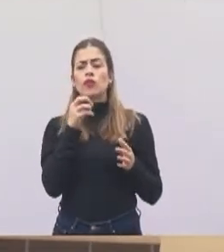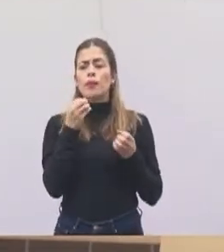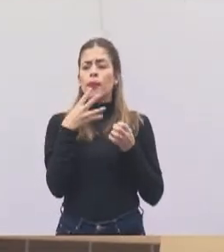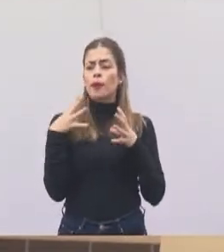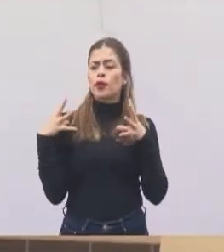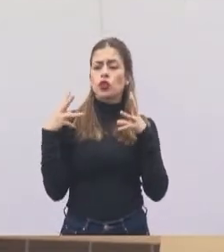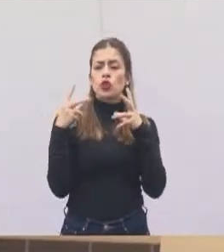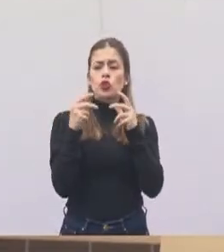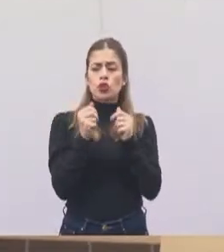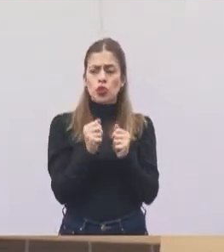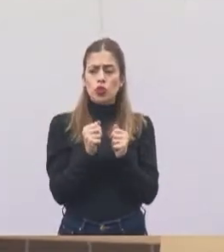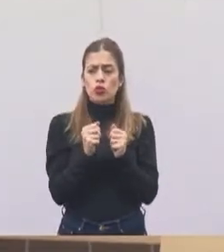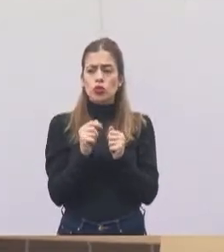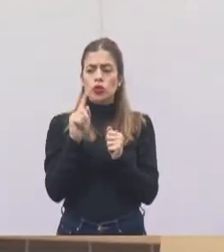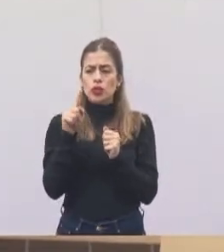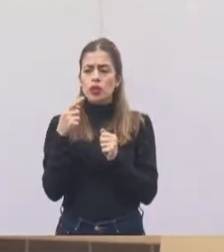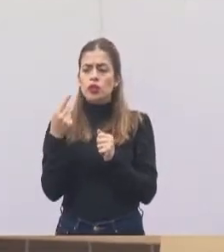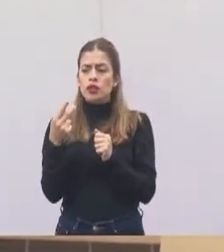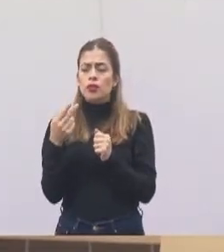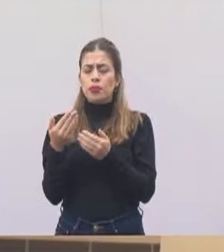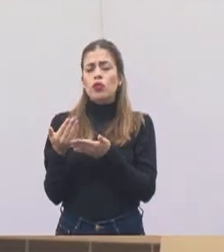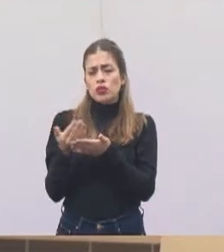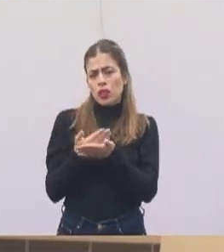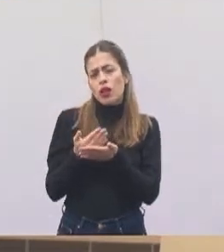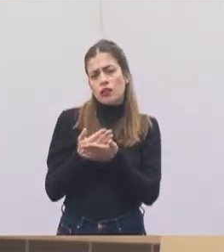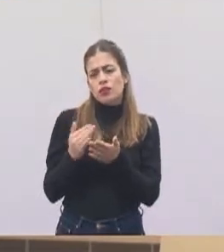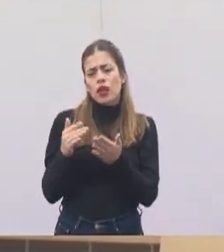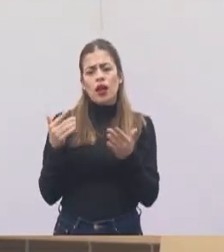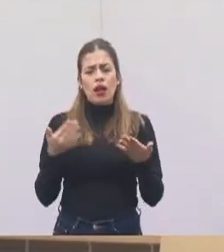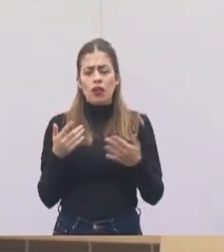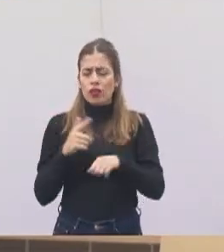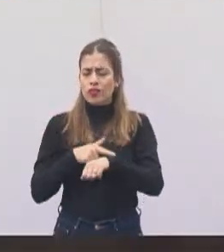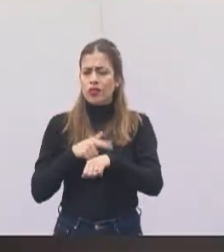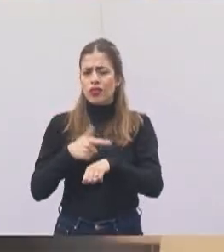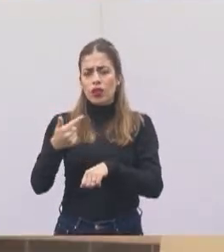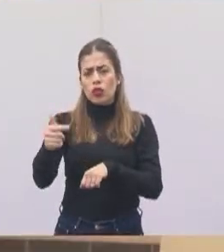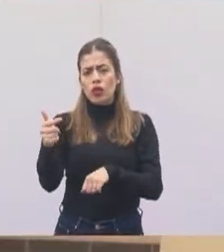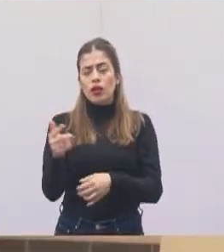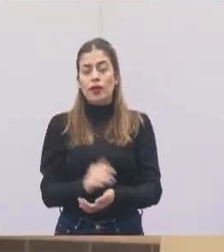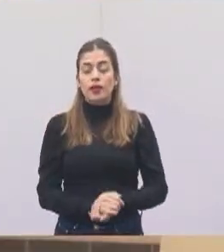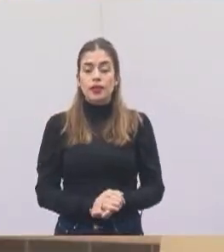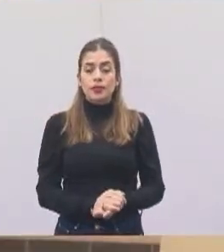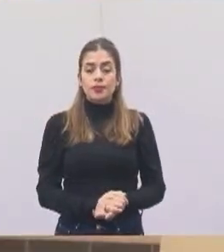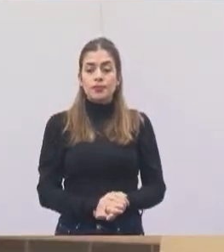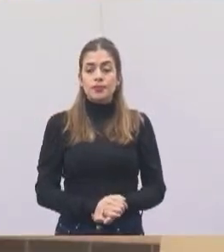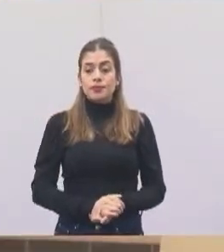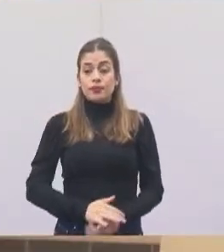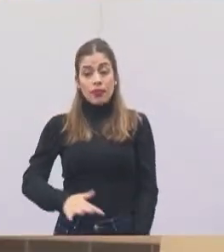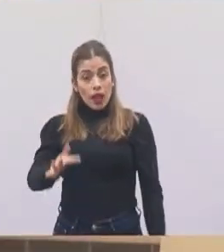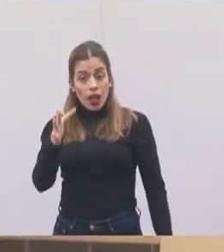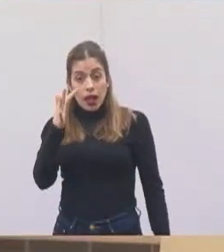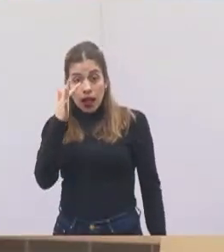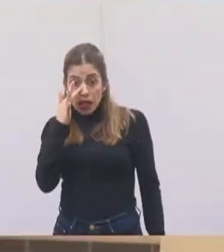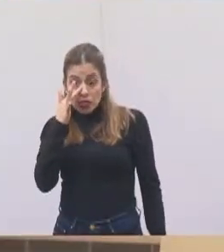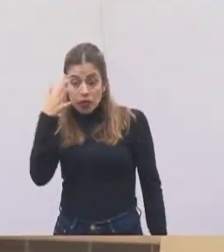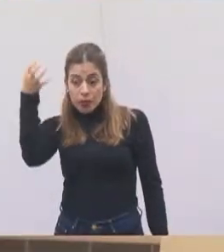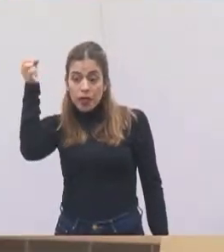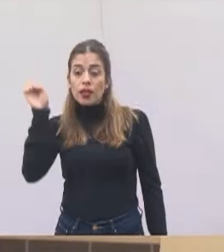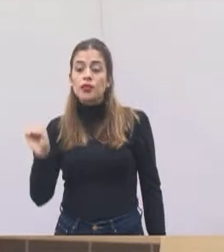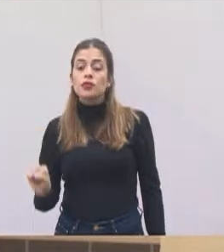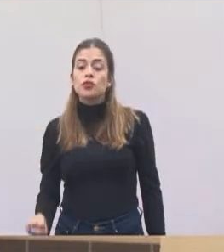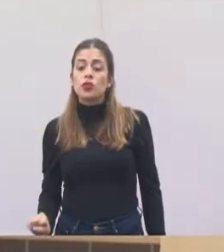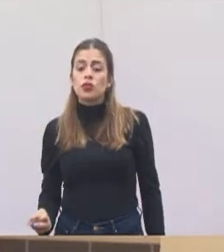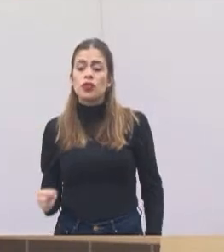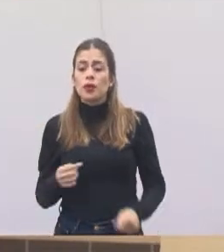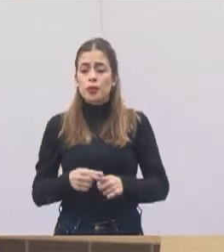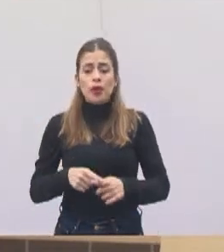depois você usa, eu não tenho tempo agora. Outra coisa, eu admiro a Sônia